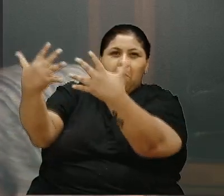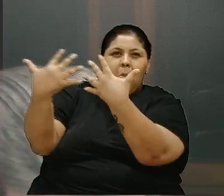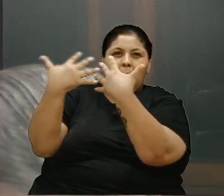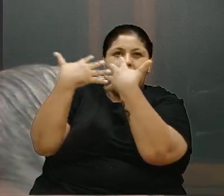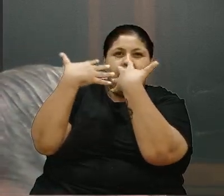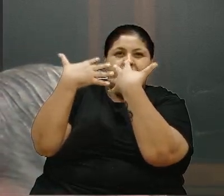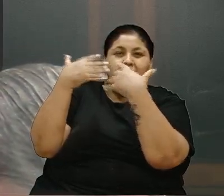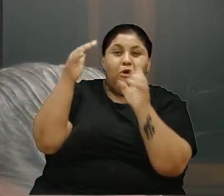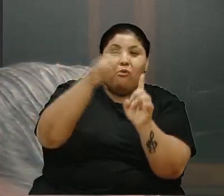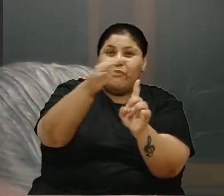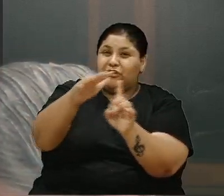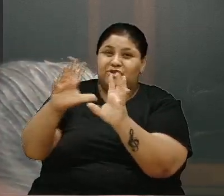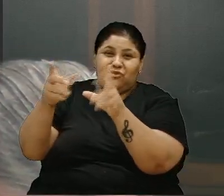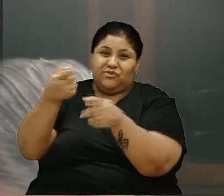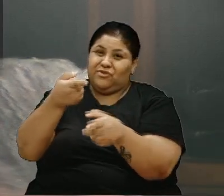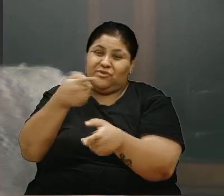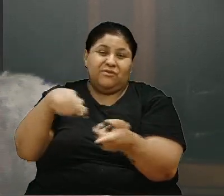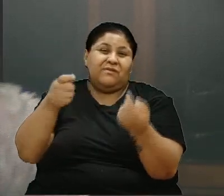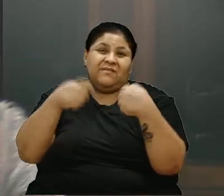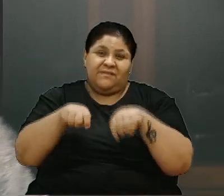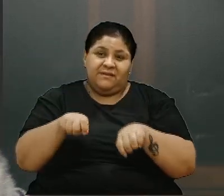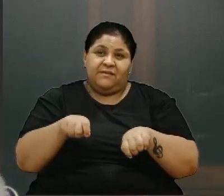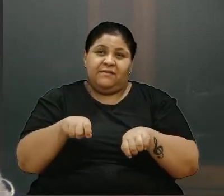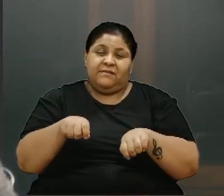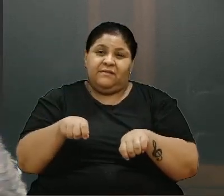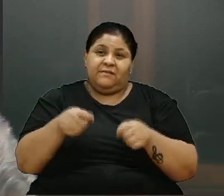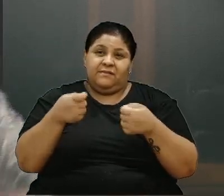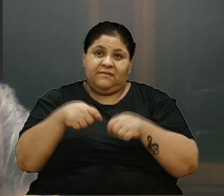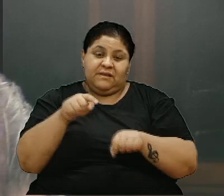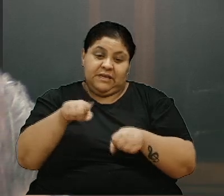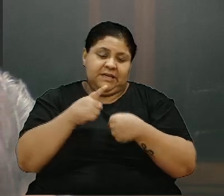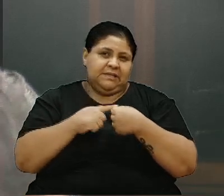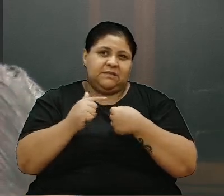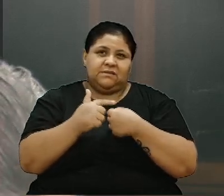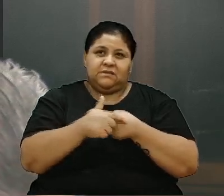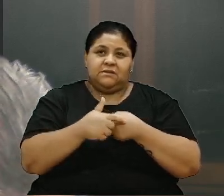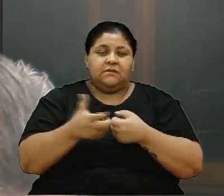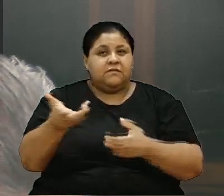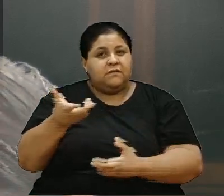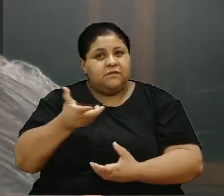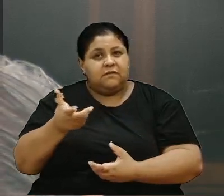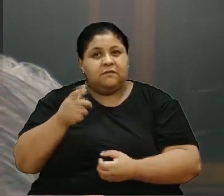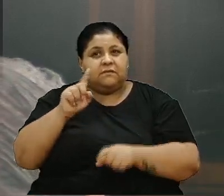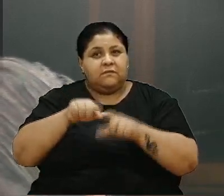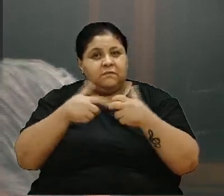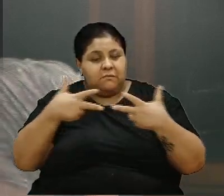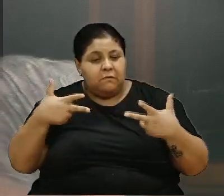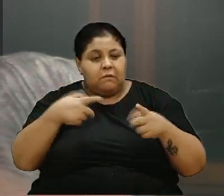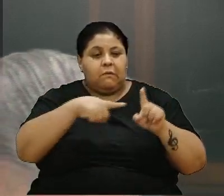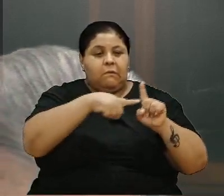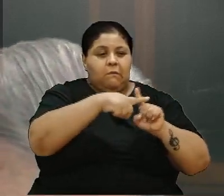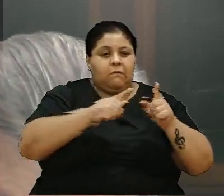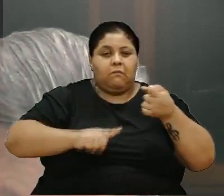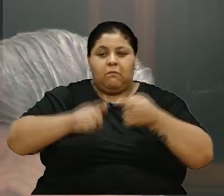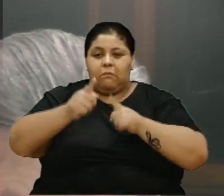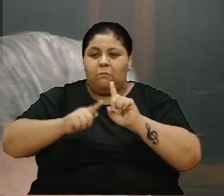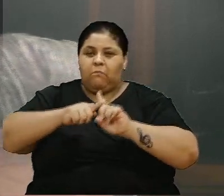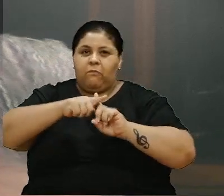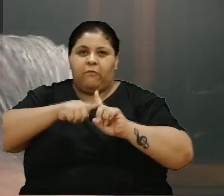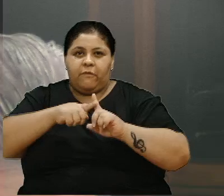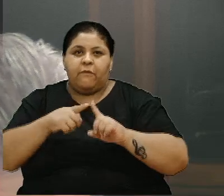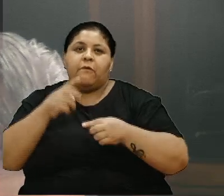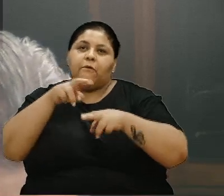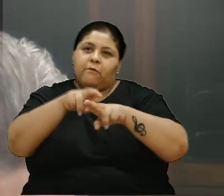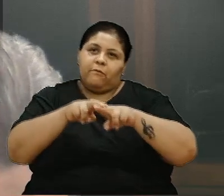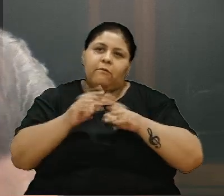não precisamos disso. Acredito fiamente que nós não precisamos disso na nossa cidade. Nós queremos que as coisas sejam positivas, que o Carnaval seja positivo e, por